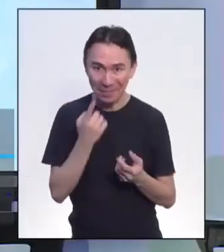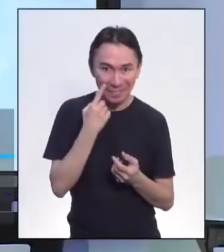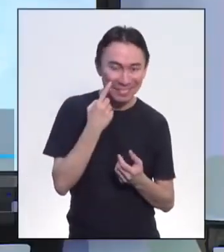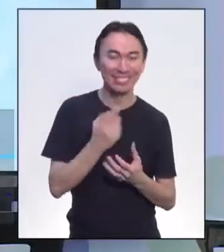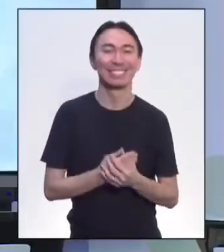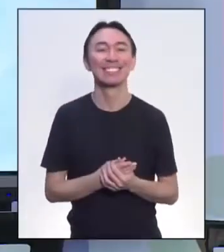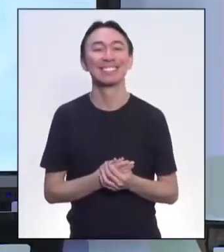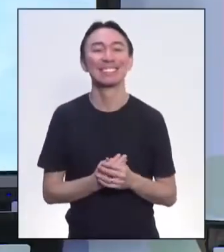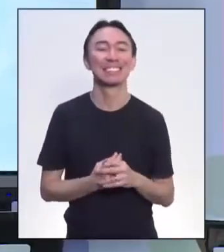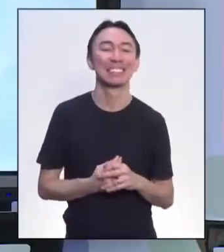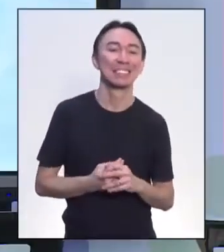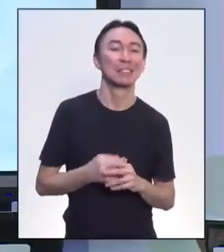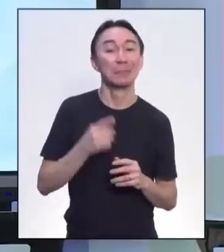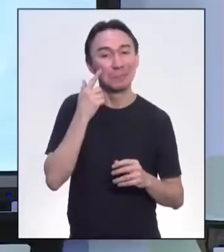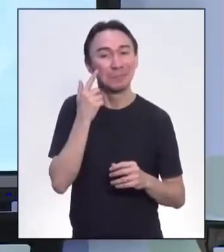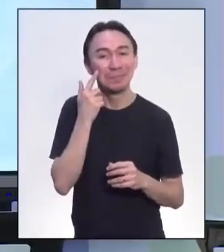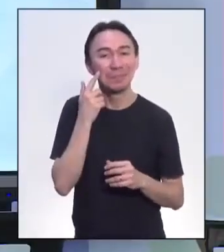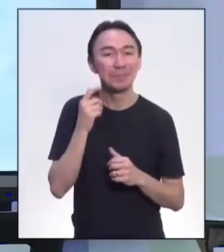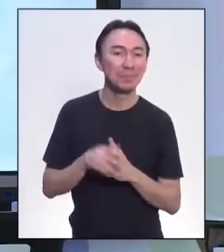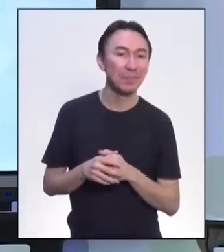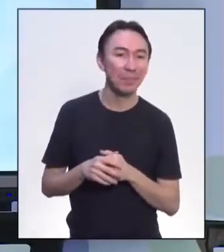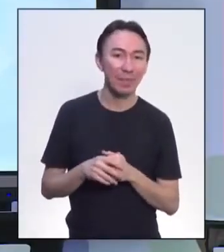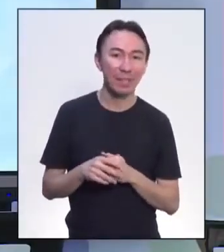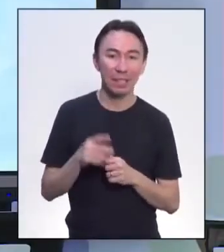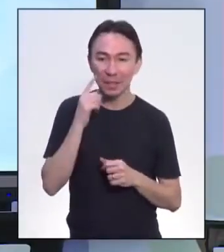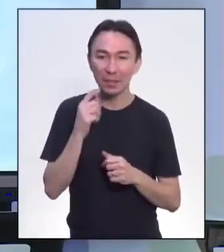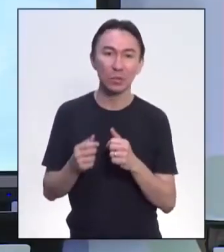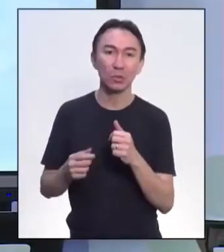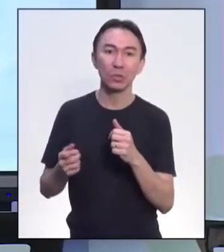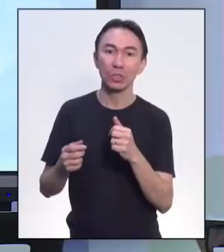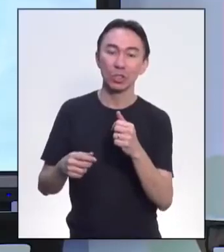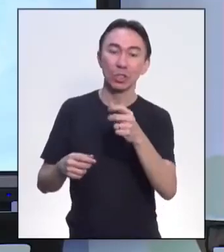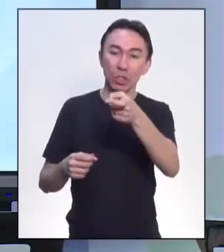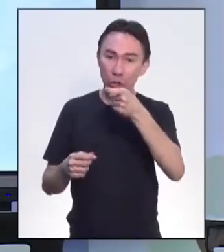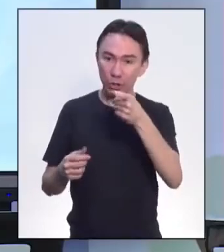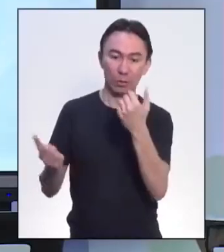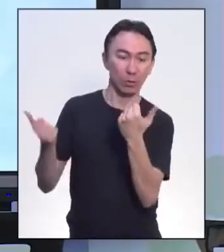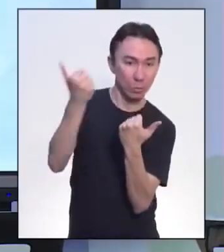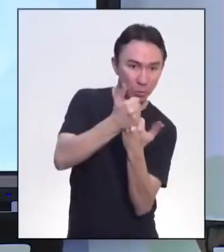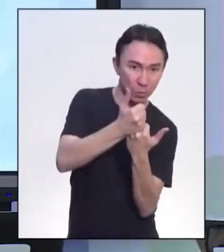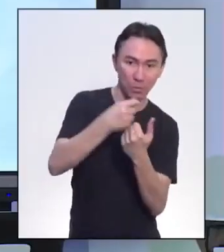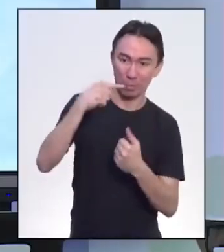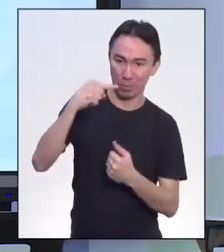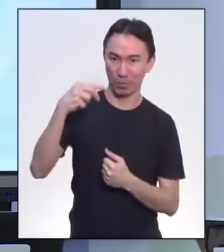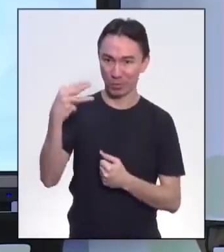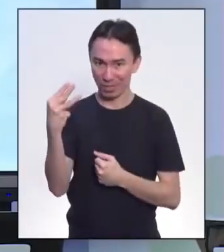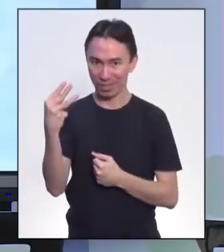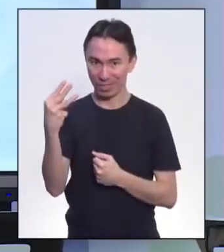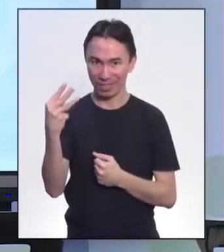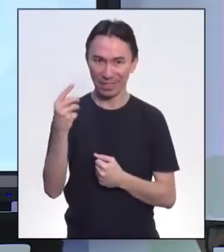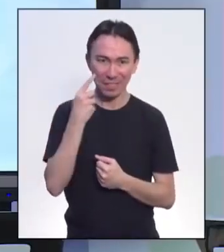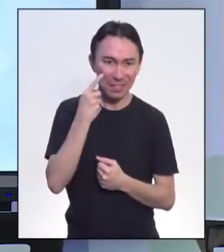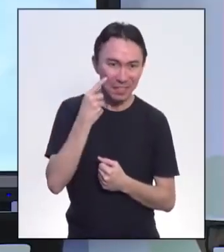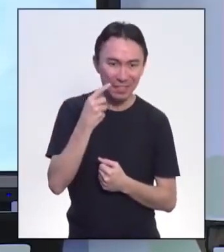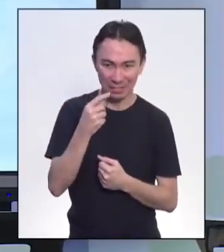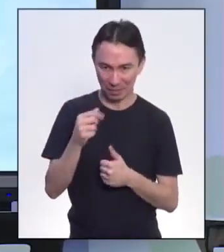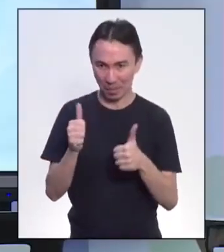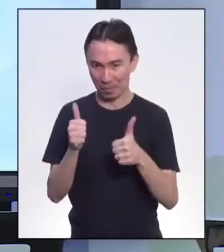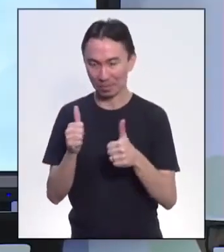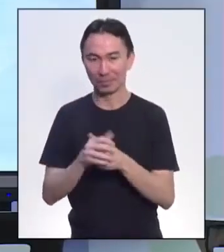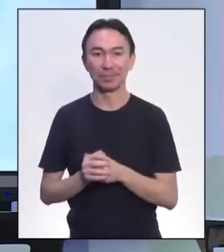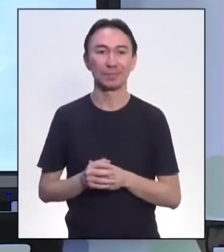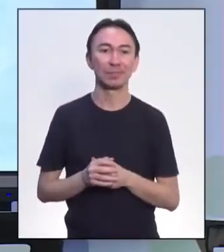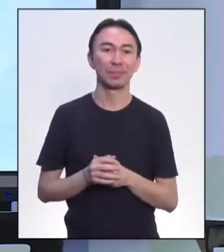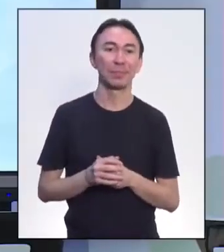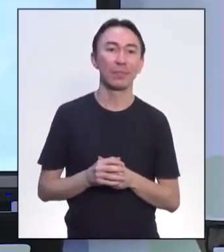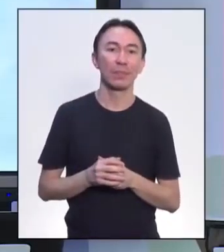me acompanhe aqui, por favor, na lousa. Então, vou substituir o x por menos 3. E eu vou pegar esse valor e sempre fazer menos 2, tá bom?